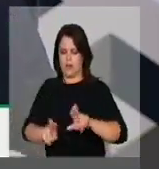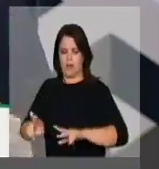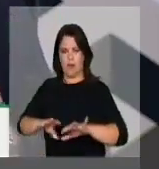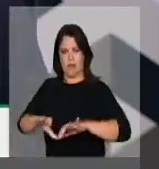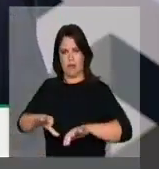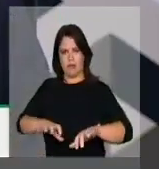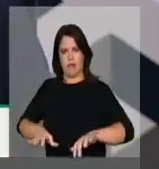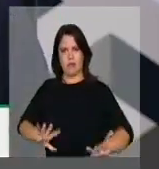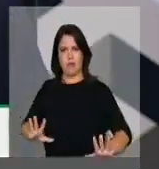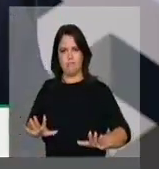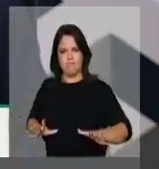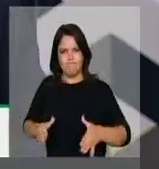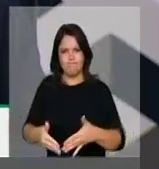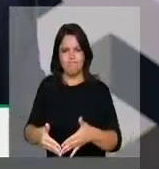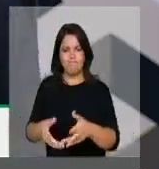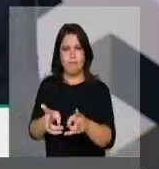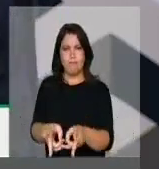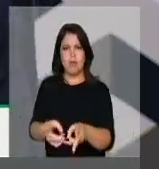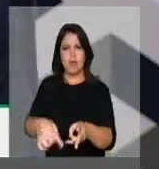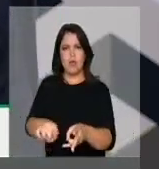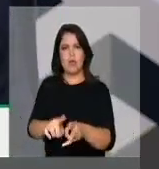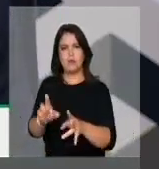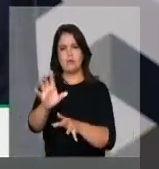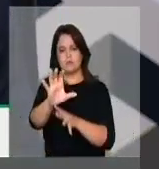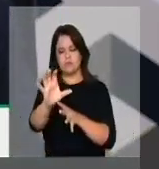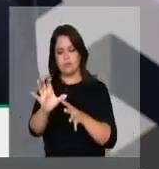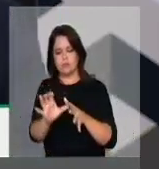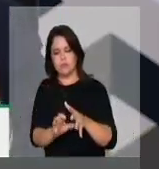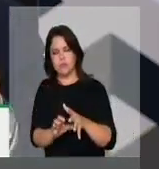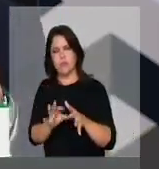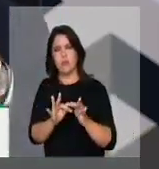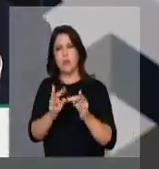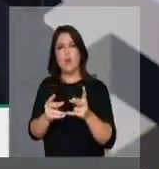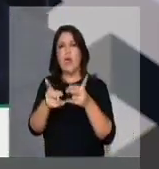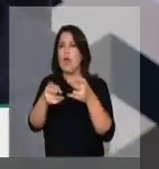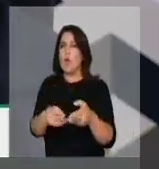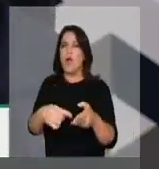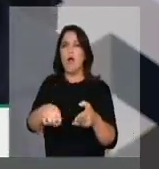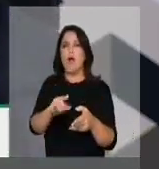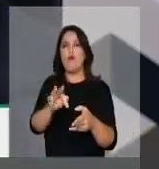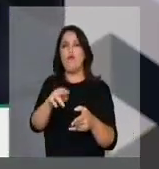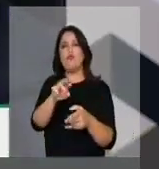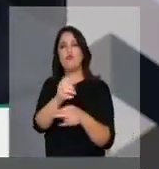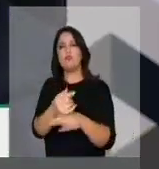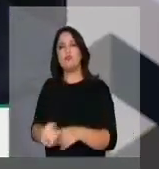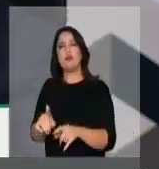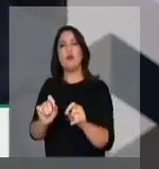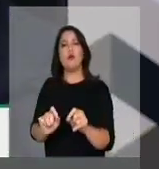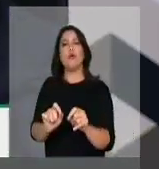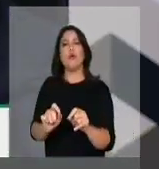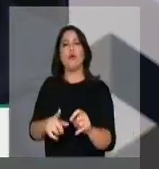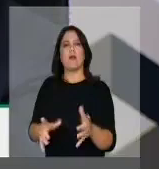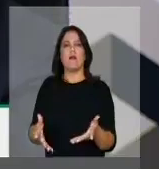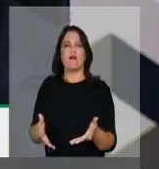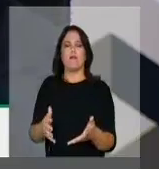distintas estão alocadas em órgãos distintos. É como se as funções fossem